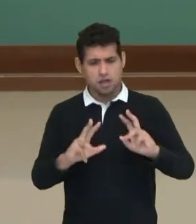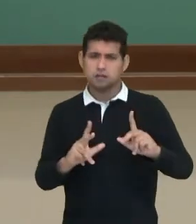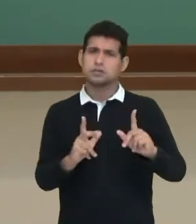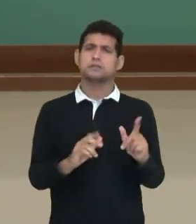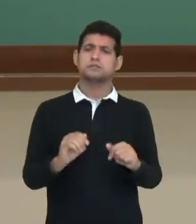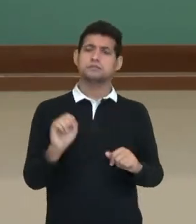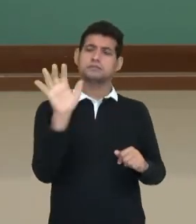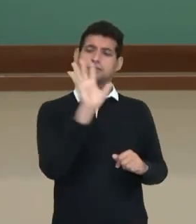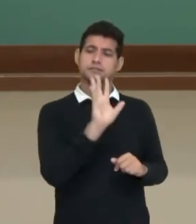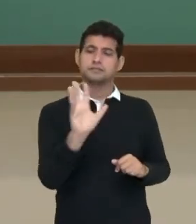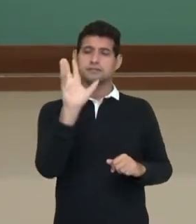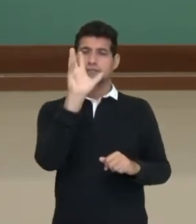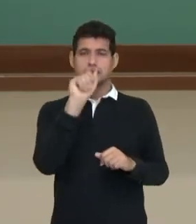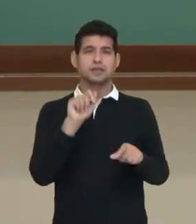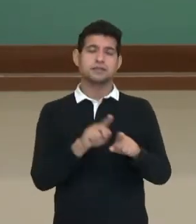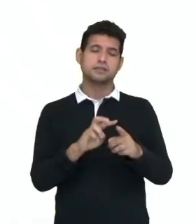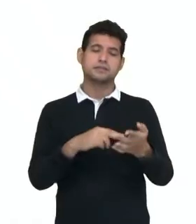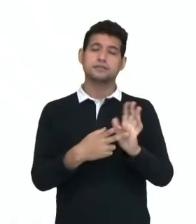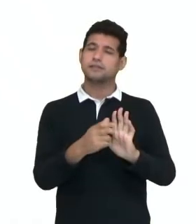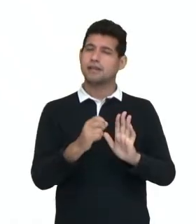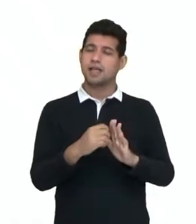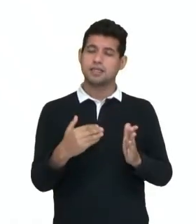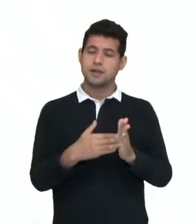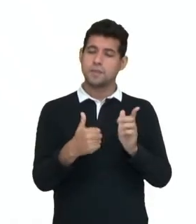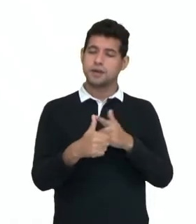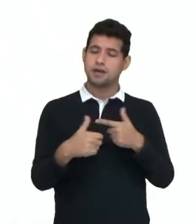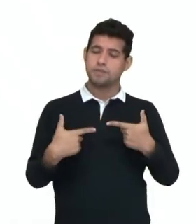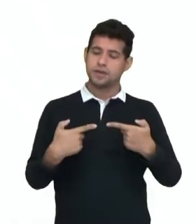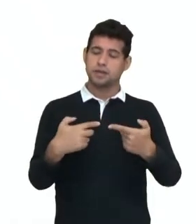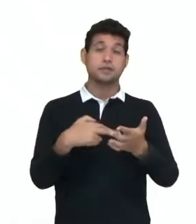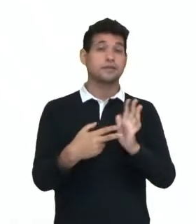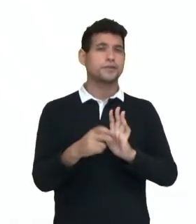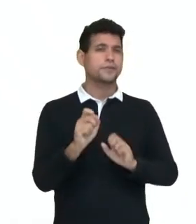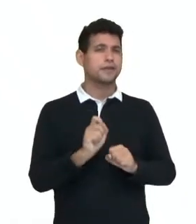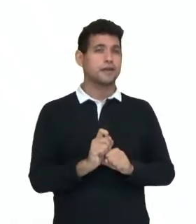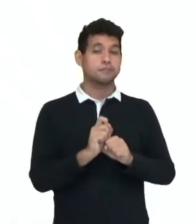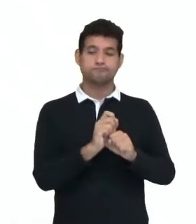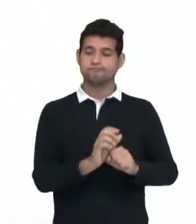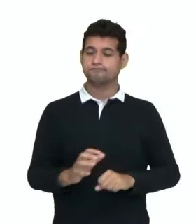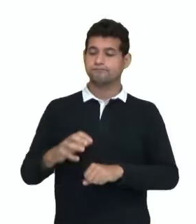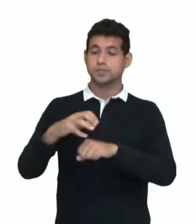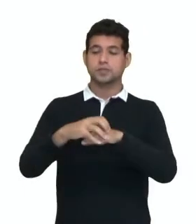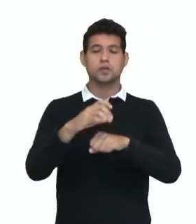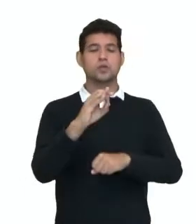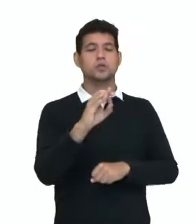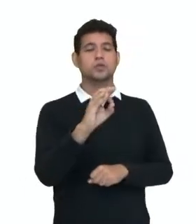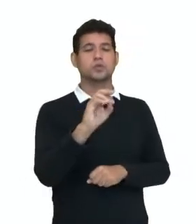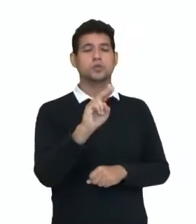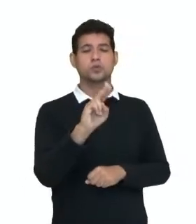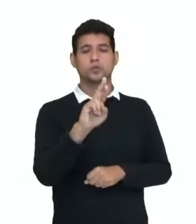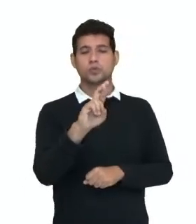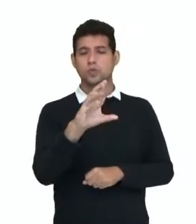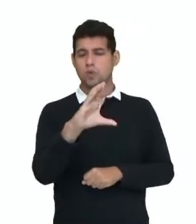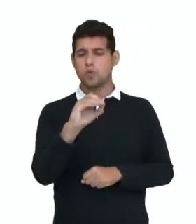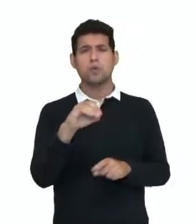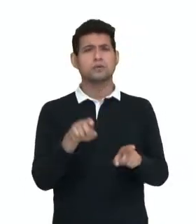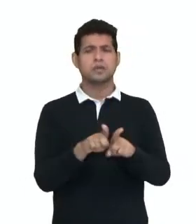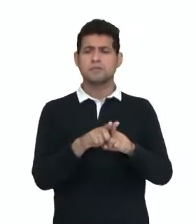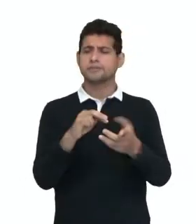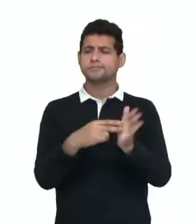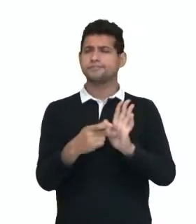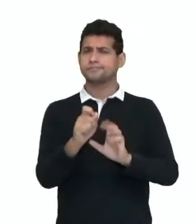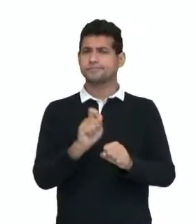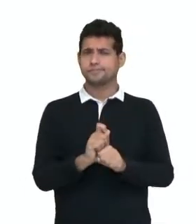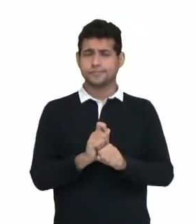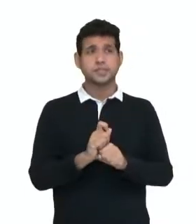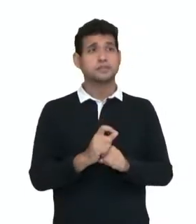do território do Oriente Médio, até a Primeira Guerra Mundial, era ocupado por um grande império, que era o Império Turco Otomano. Esse império aí, que